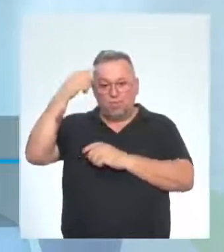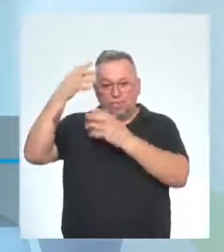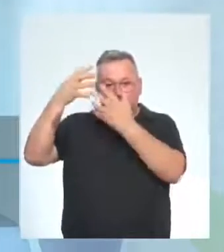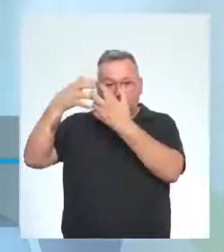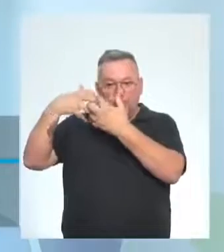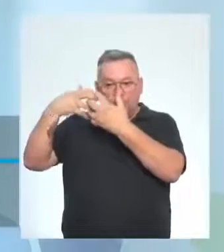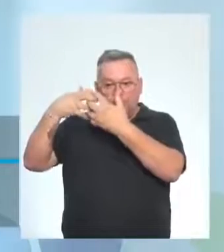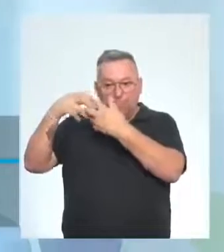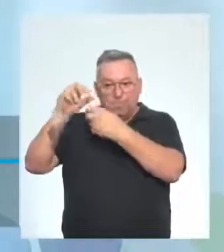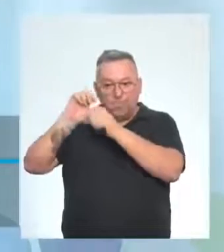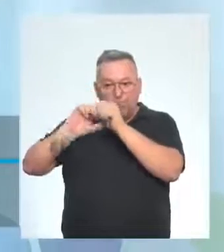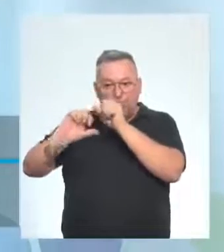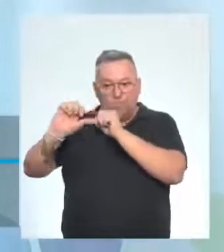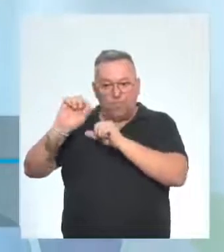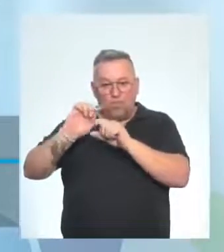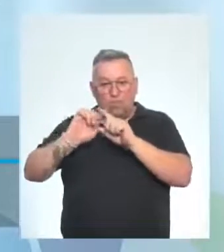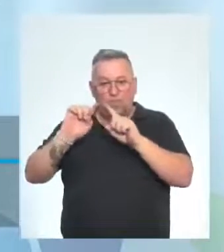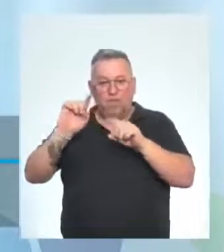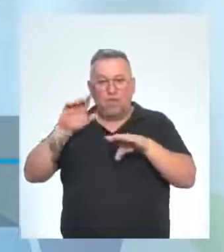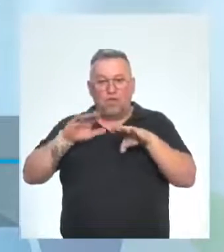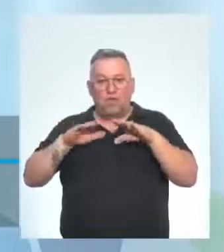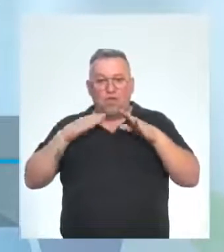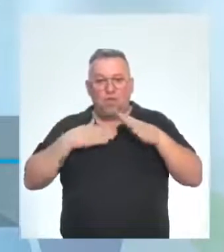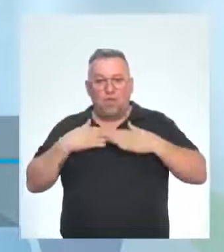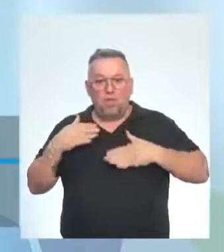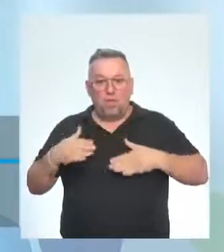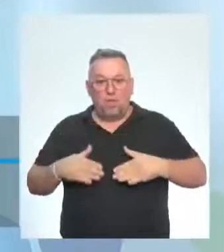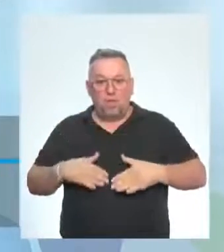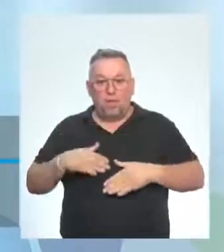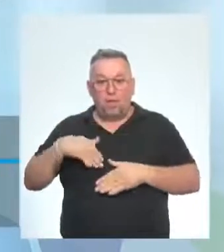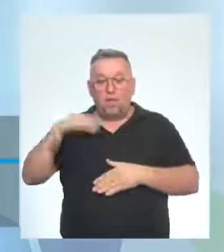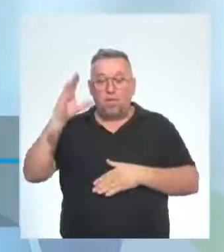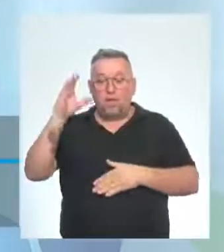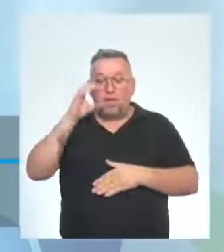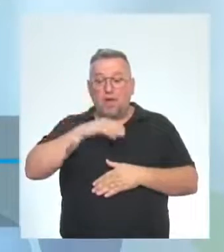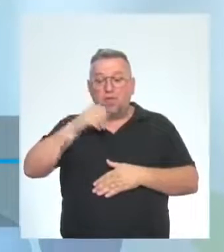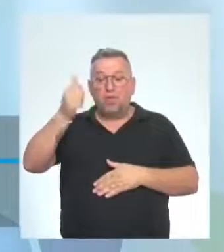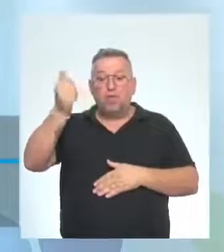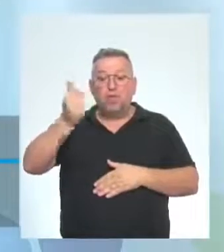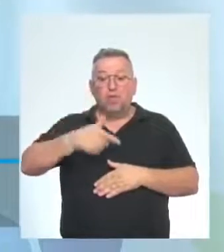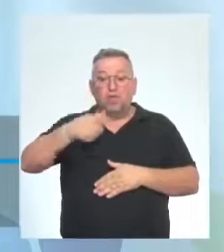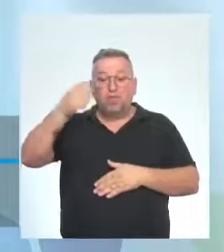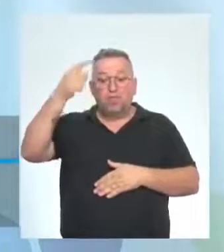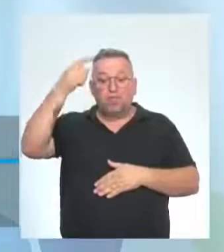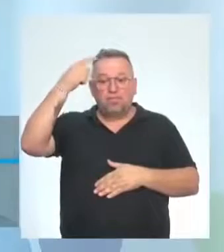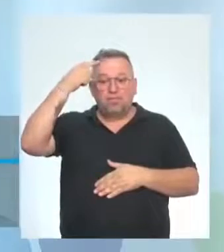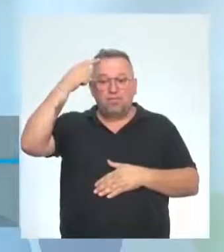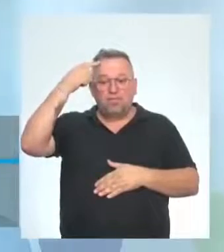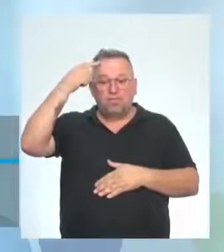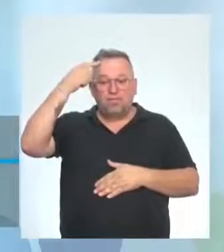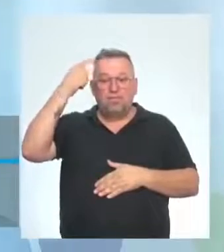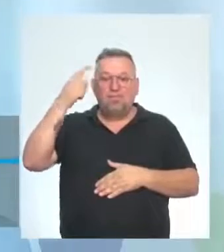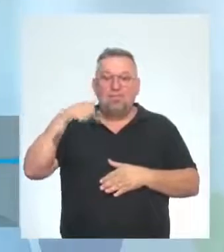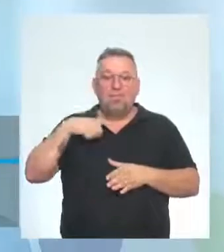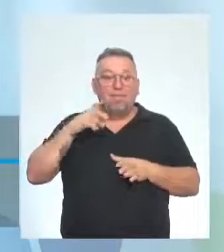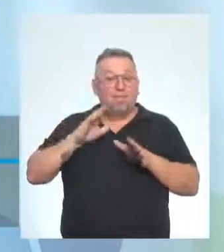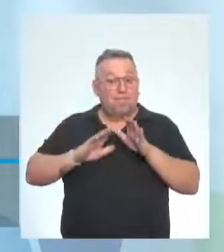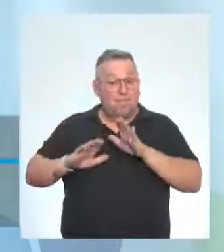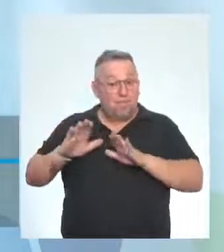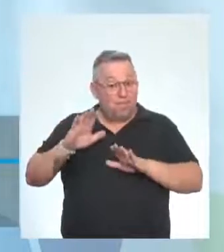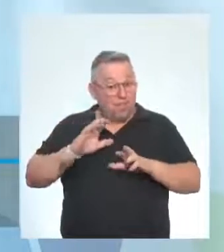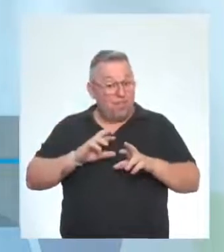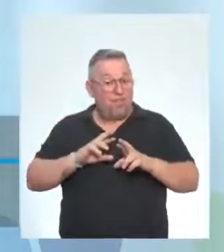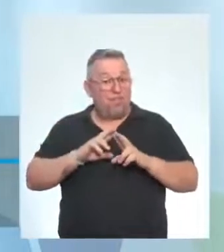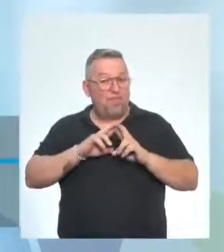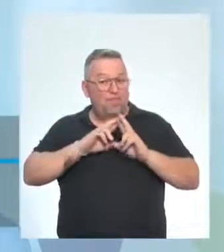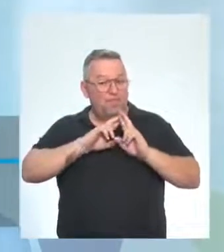nosso corpo muda. Mas muitas vezes o corpo desenvolve mais rápido que a mente. Então a gente tem que tomar cuidado aí com as nossas